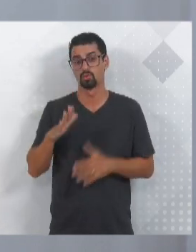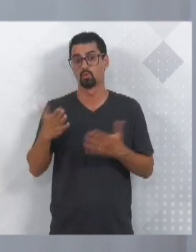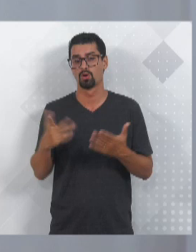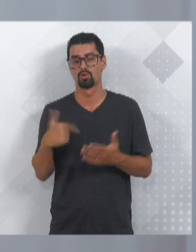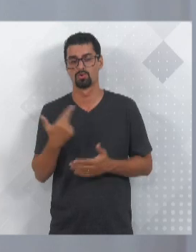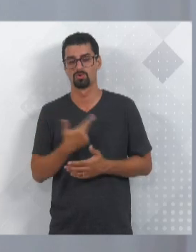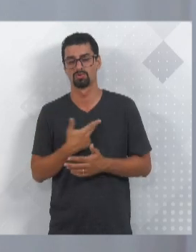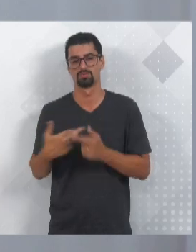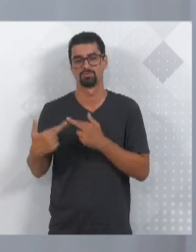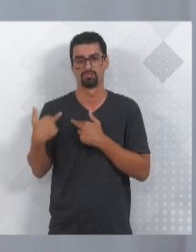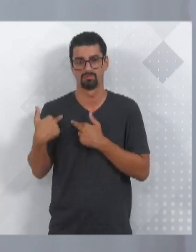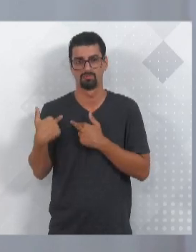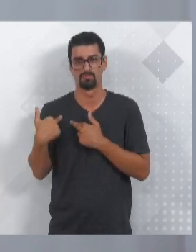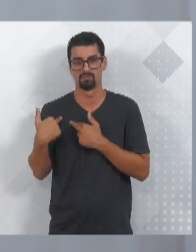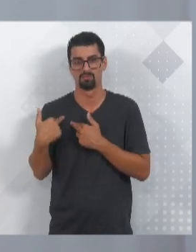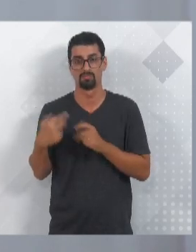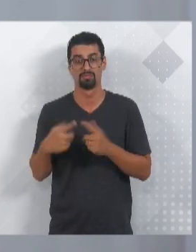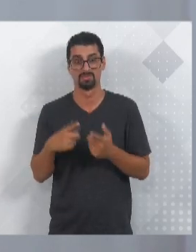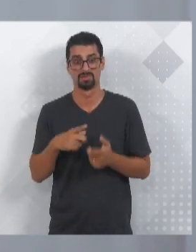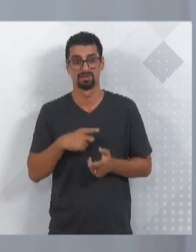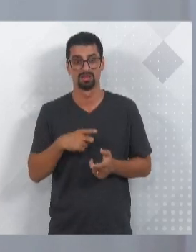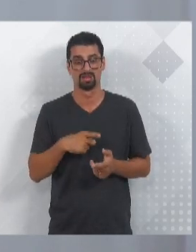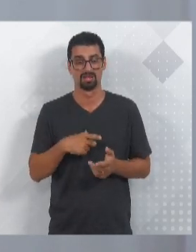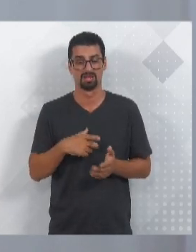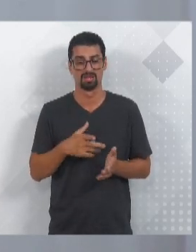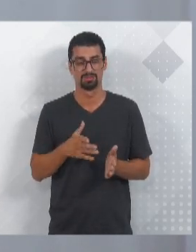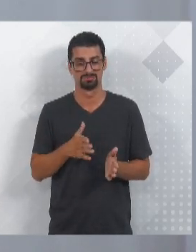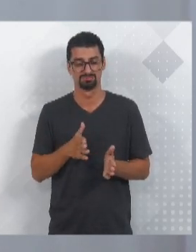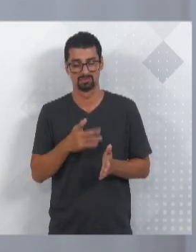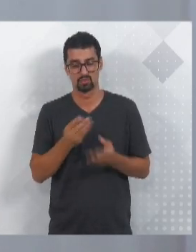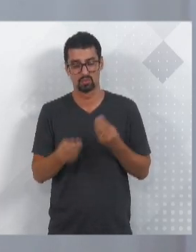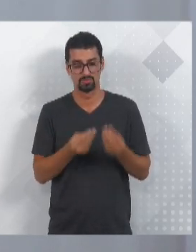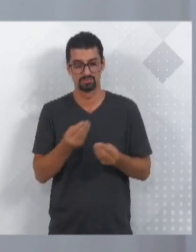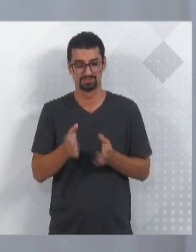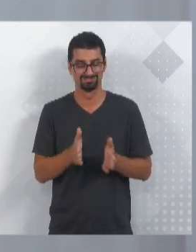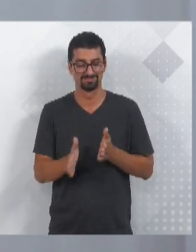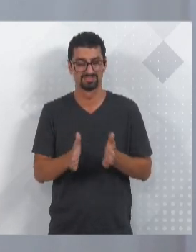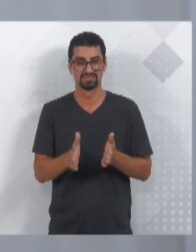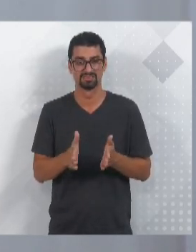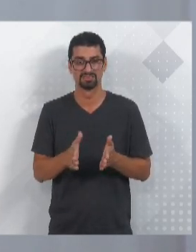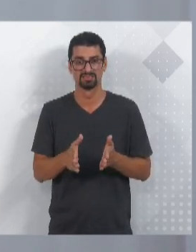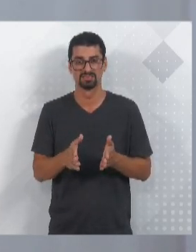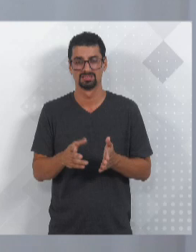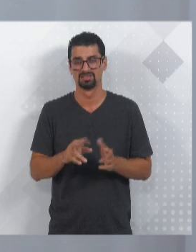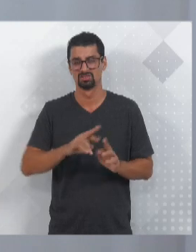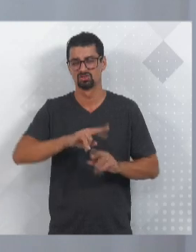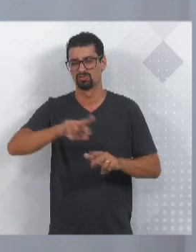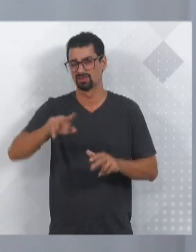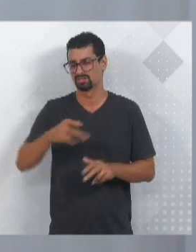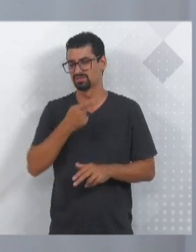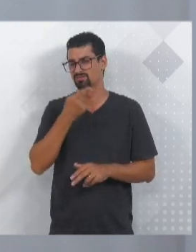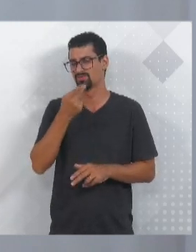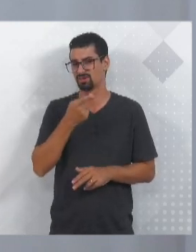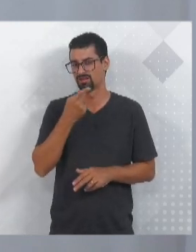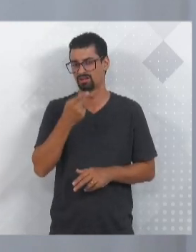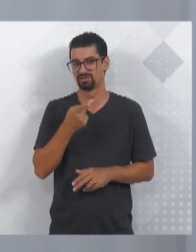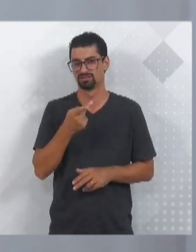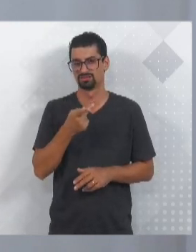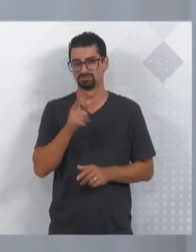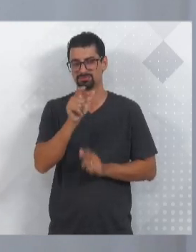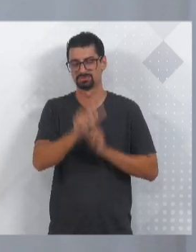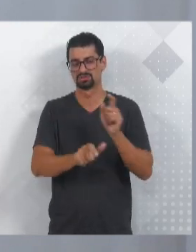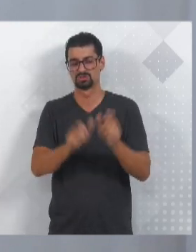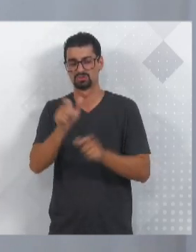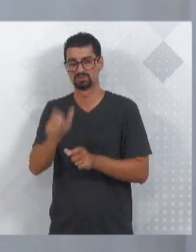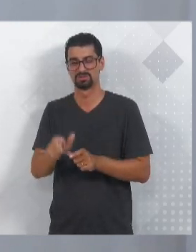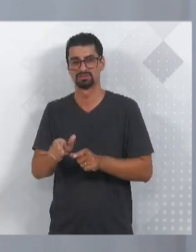papel. Mas existe uma linha muito tênue no processo, e ficou claro em várias falas, né, do Klaus, do